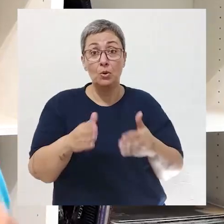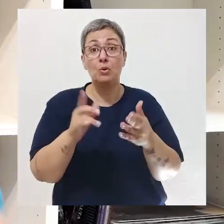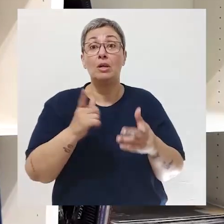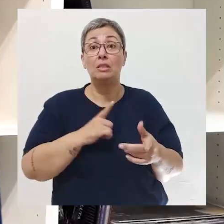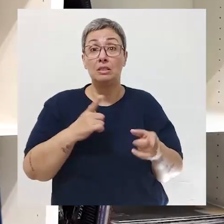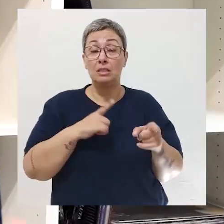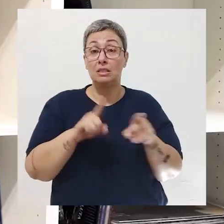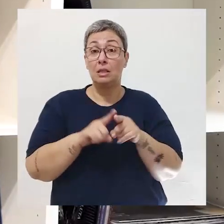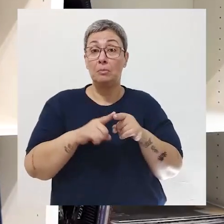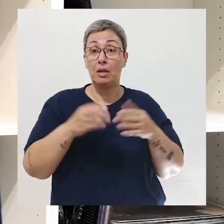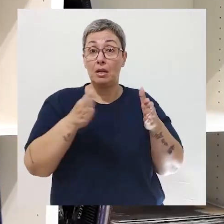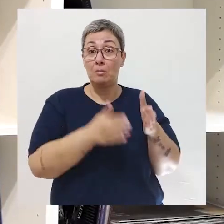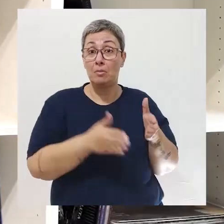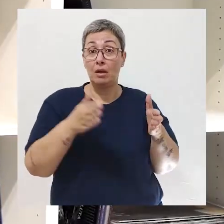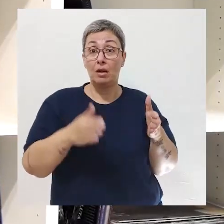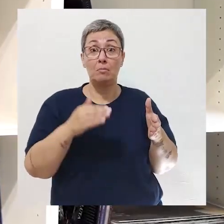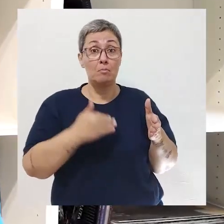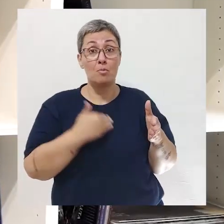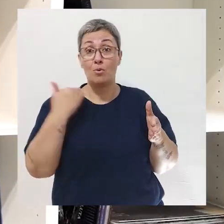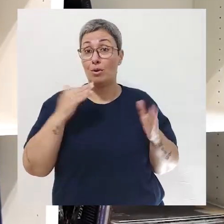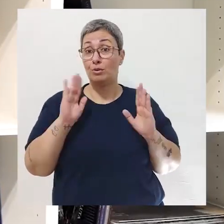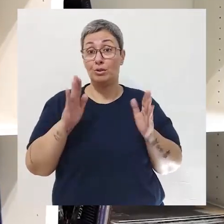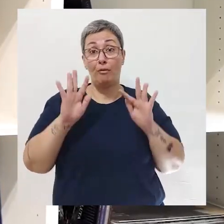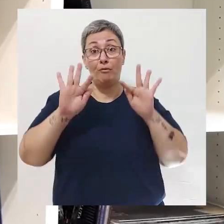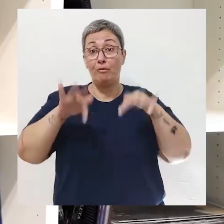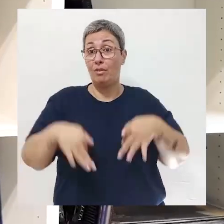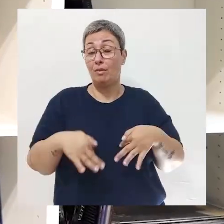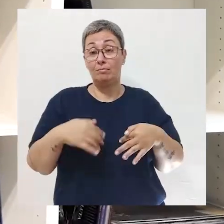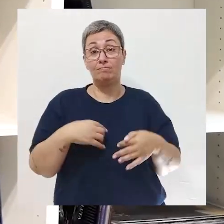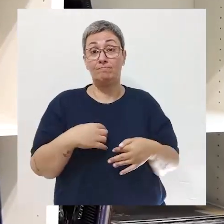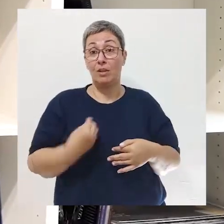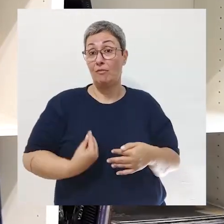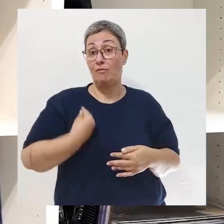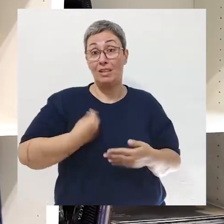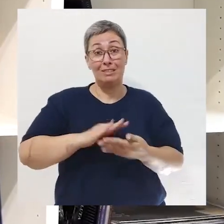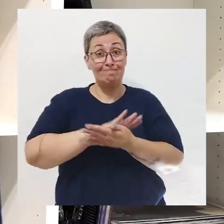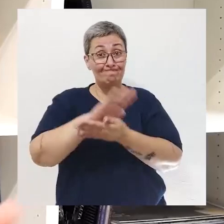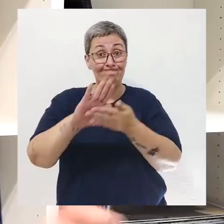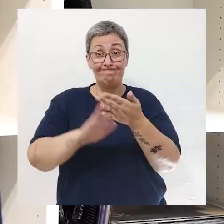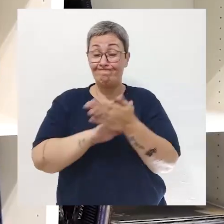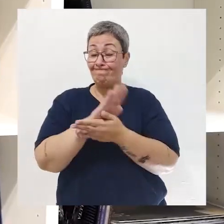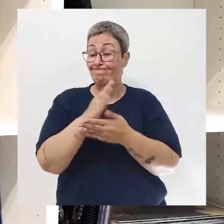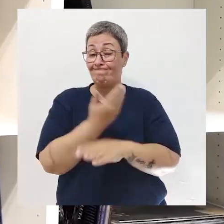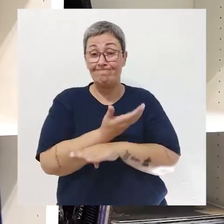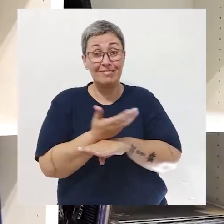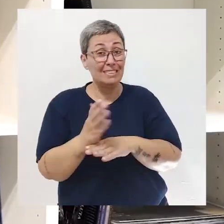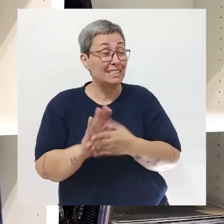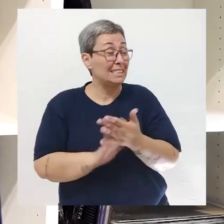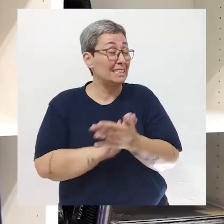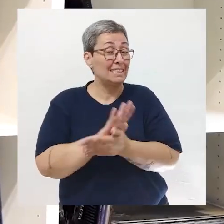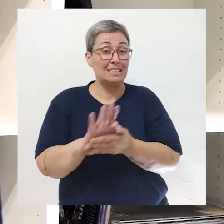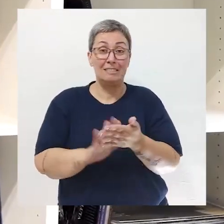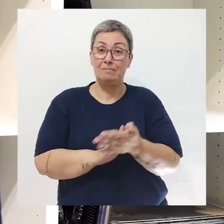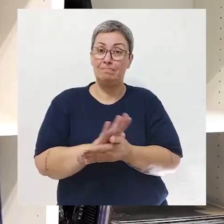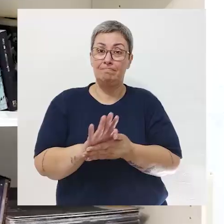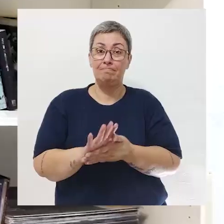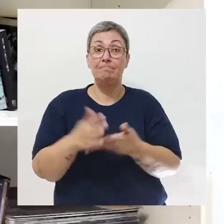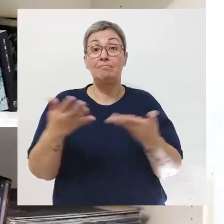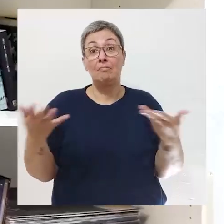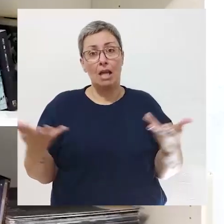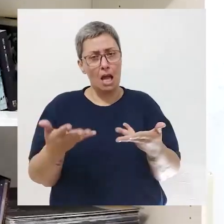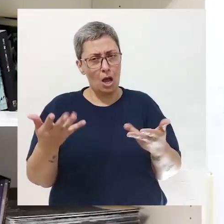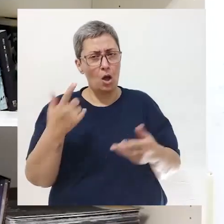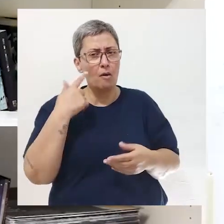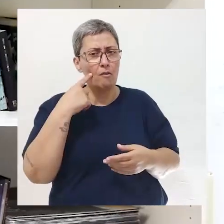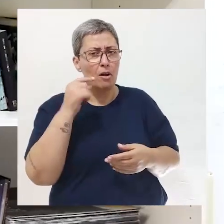possui inclusive trechos mortos, que não pode possuir vida animal ou vegetal em certos lugares.